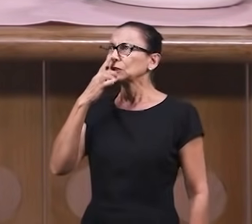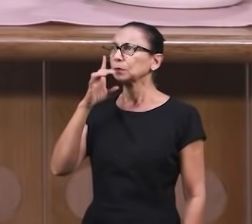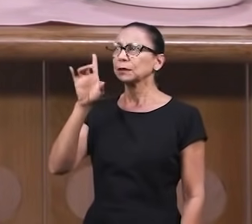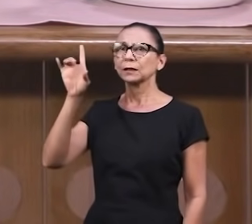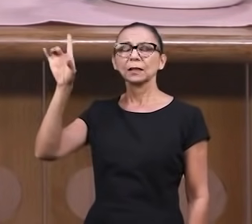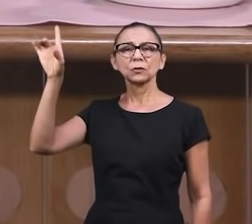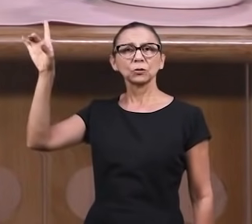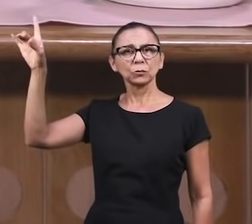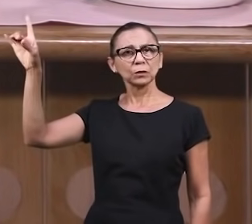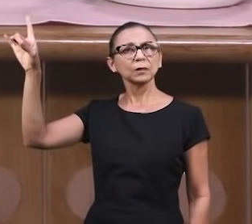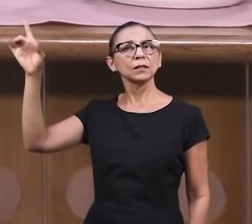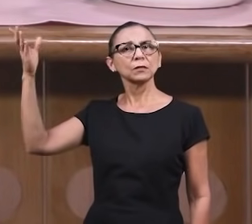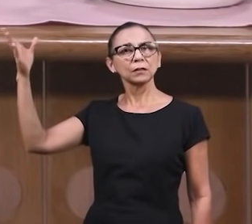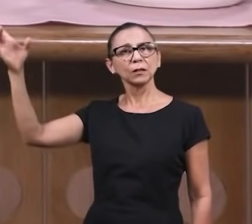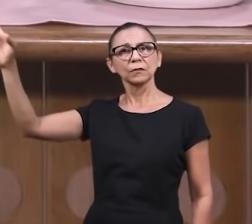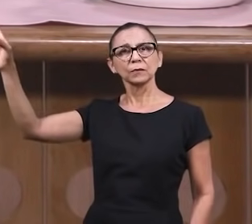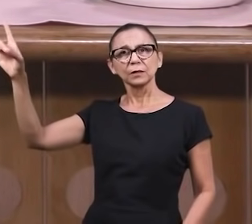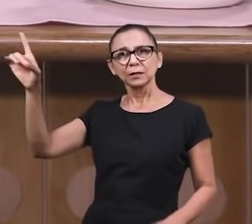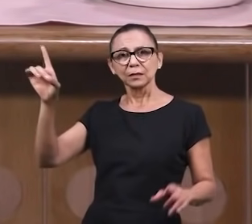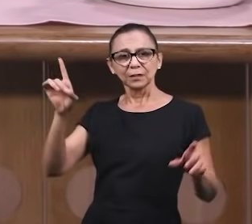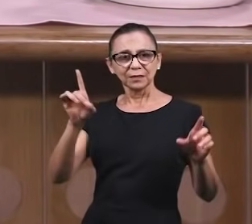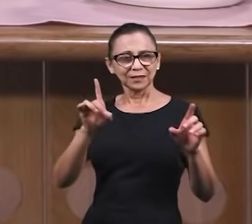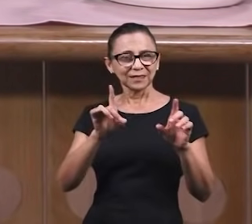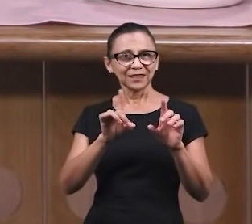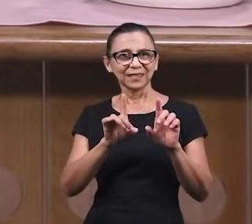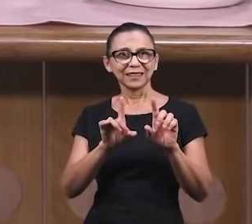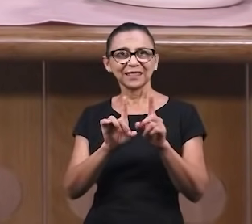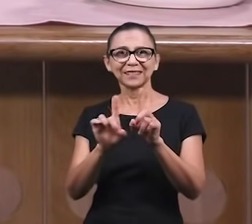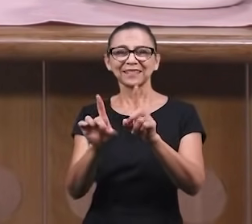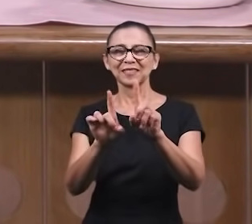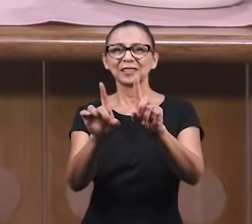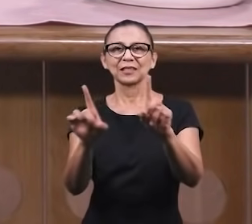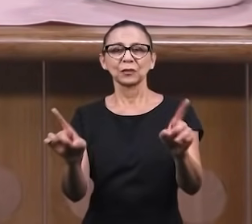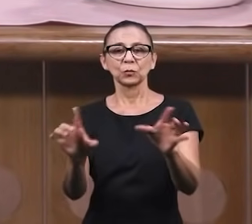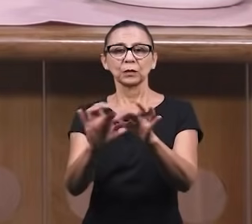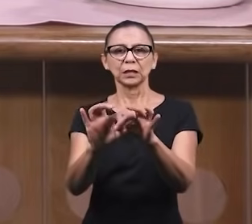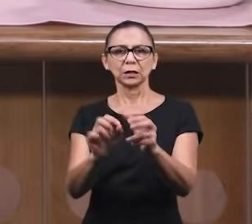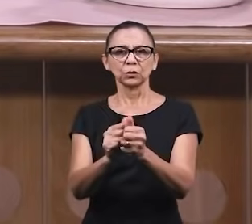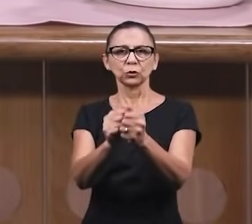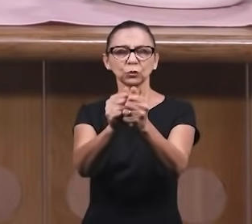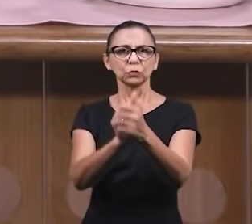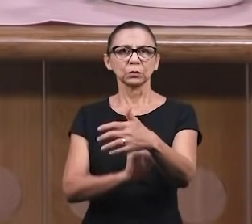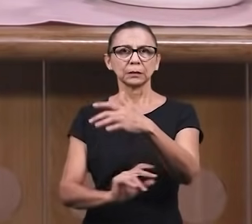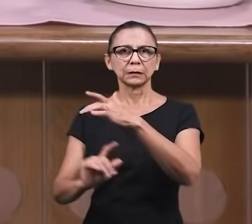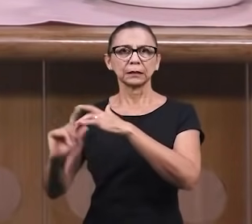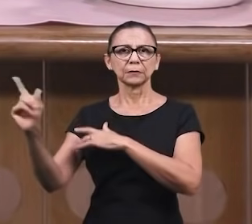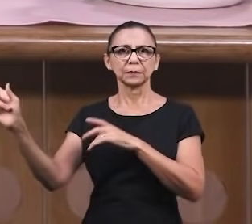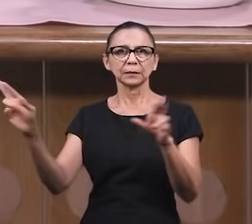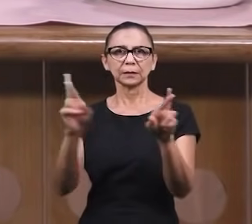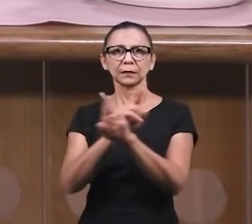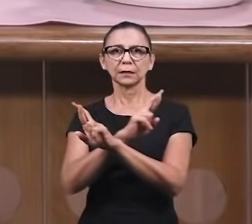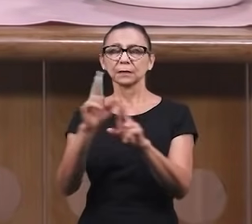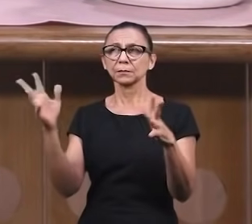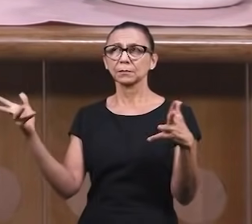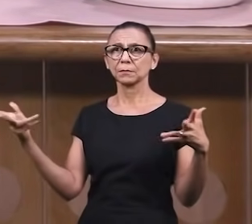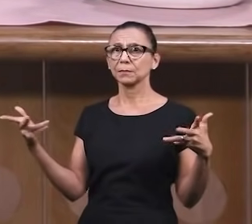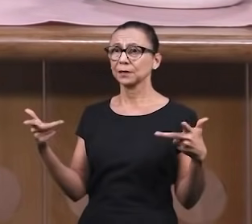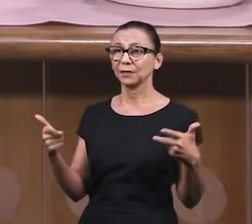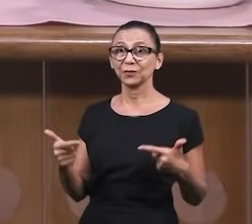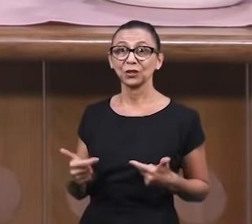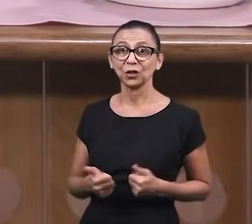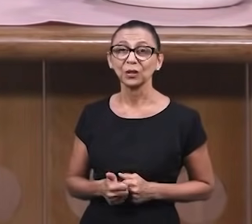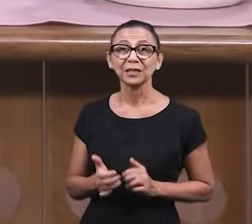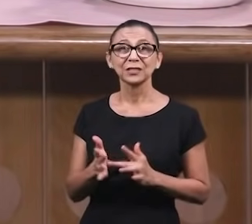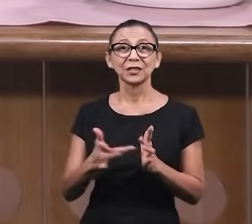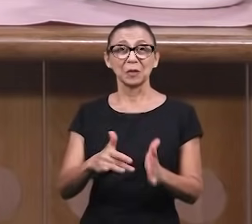ele. Então ele faz parte da sua vida, é você com ele e ele com você. Então essa relação maravilhosa, porque Jesus não